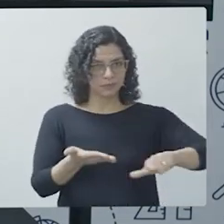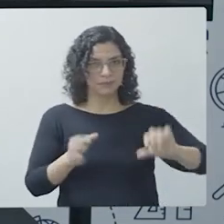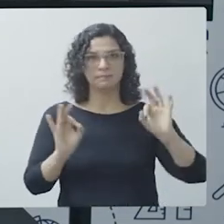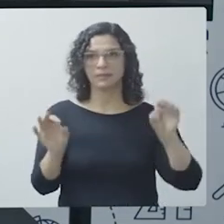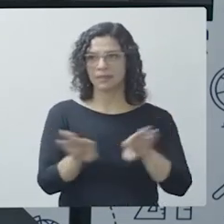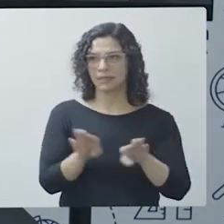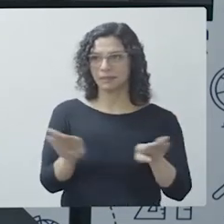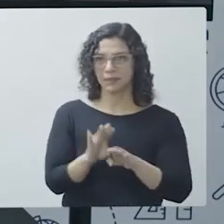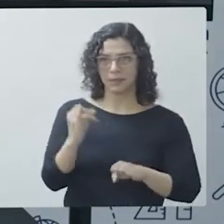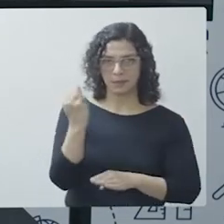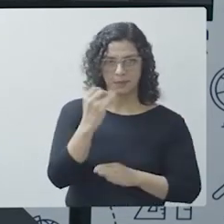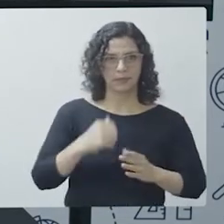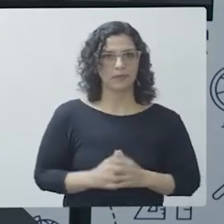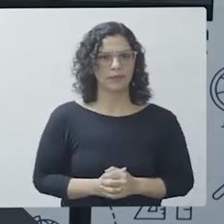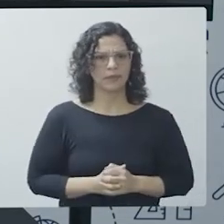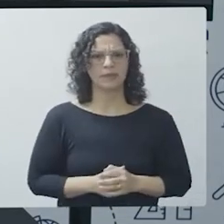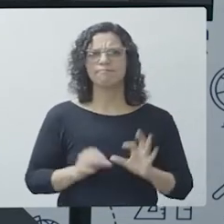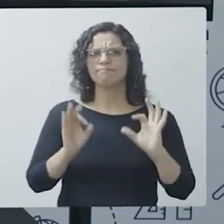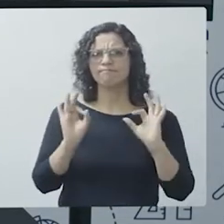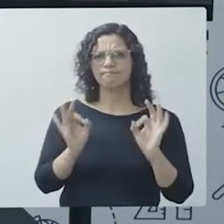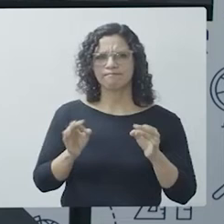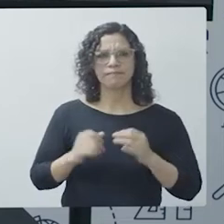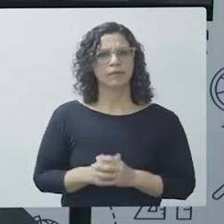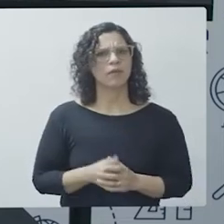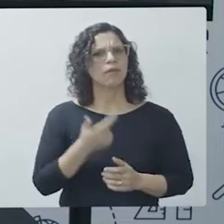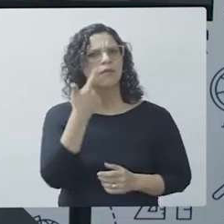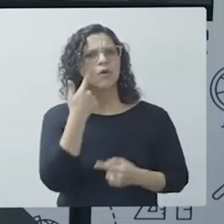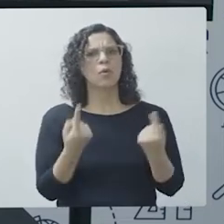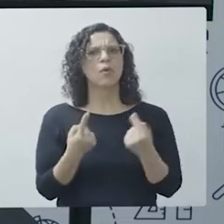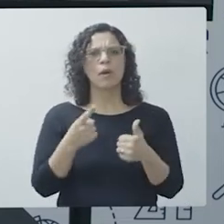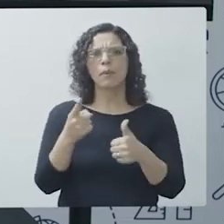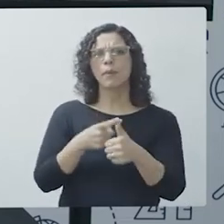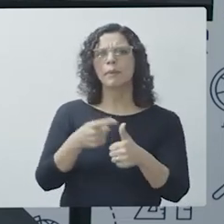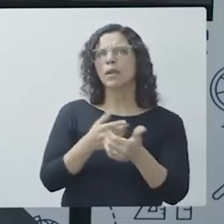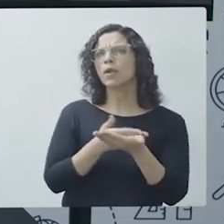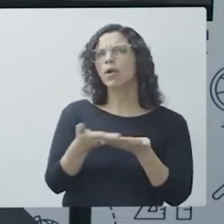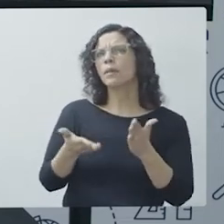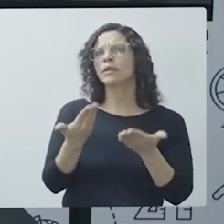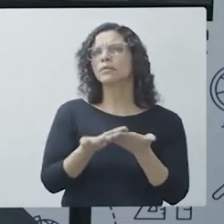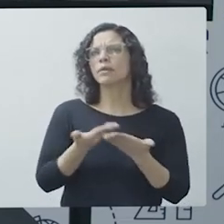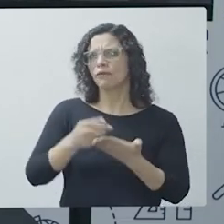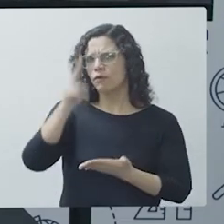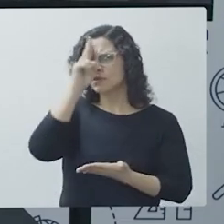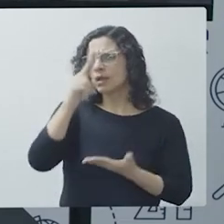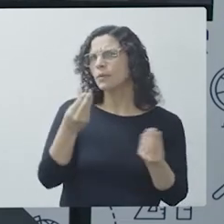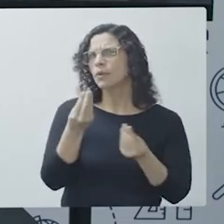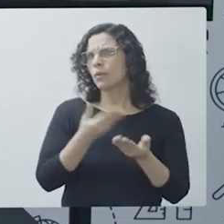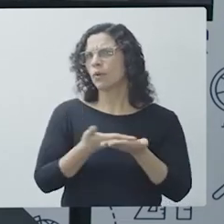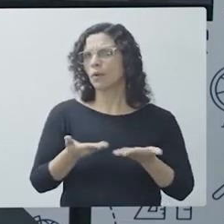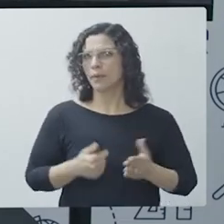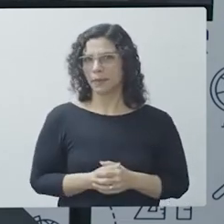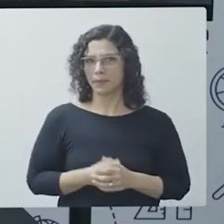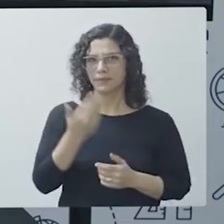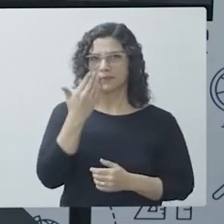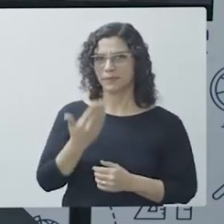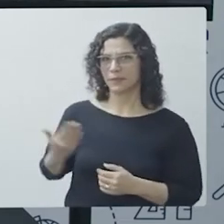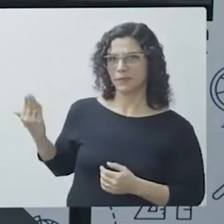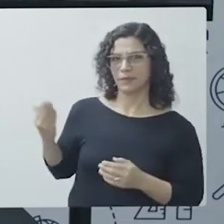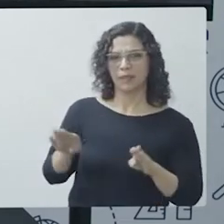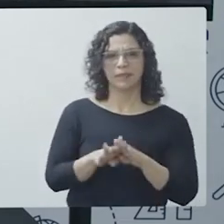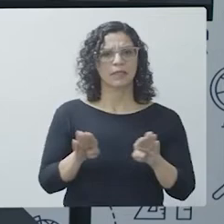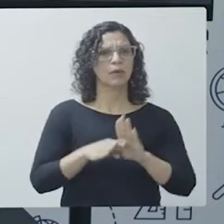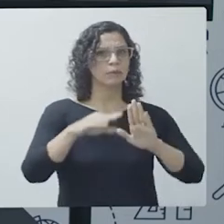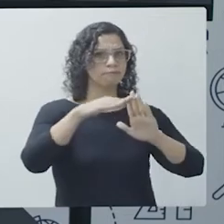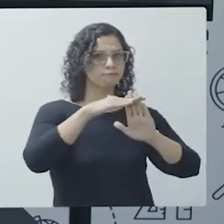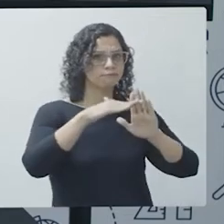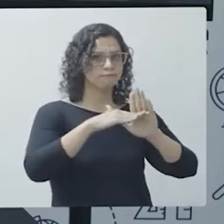muito importante. Certo? E qual que é a primeira parte da nossa aula, vocês lembram? Vamos ver? É a